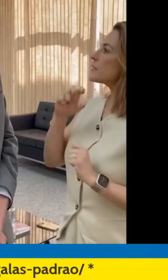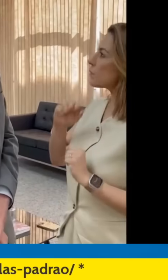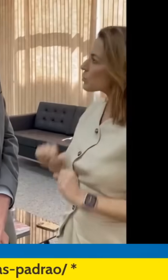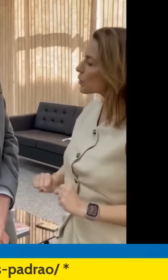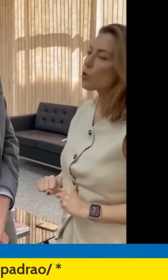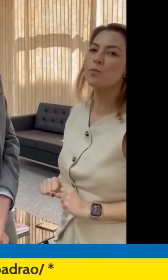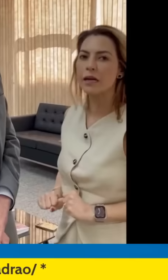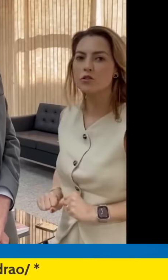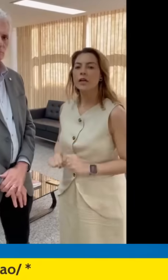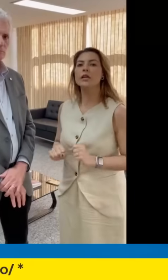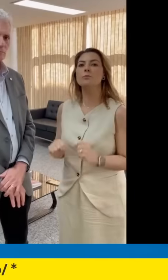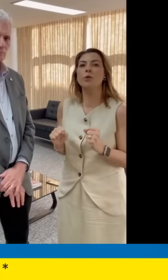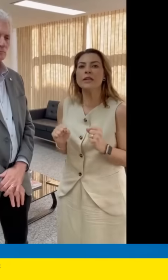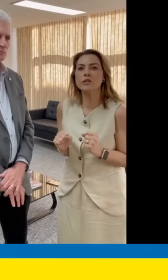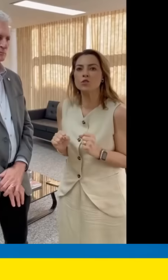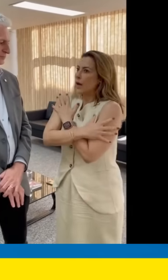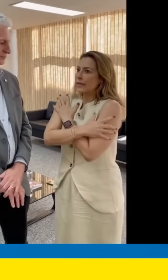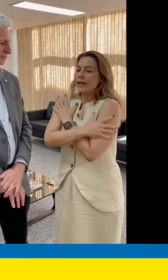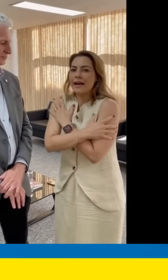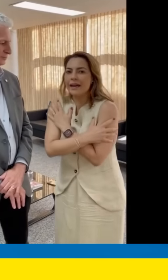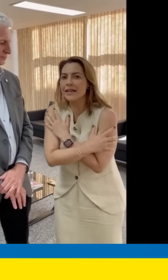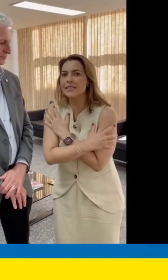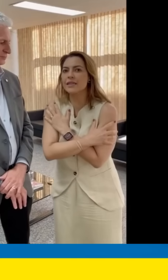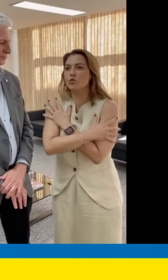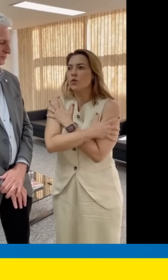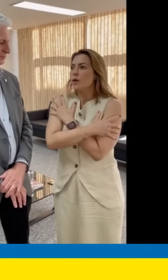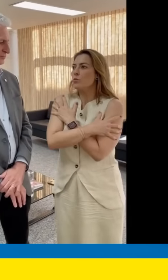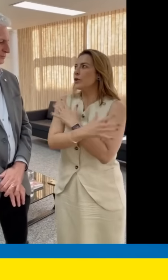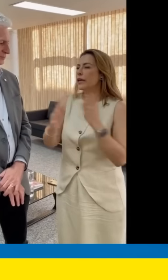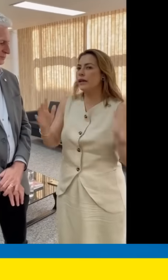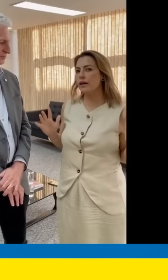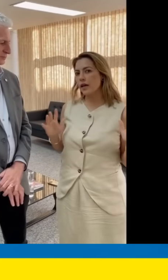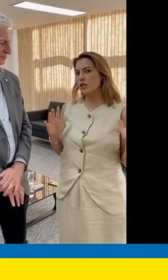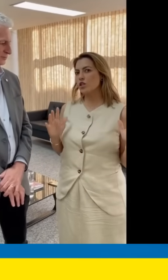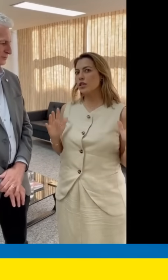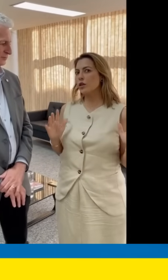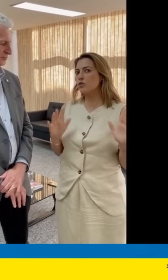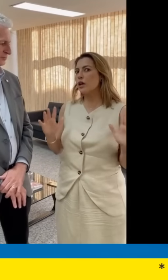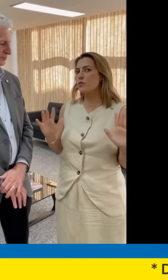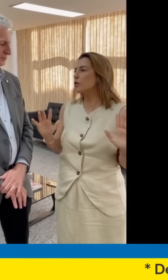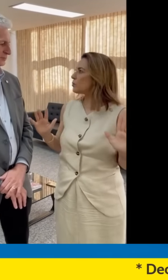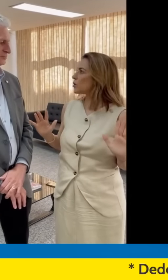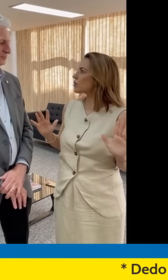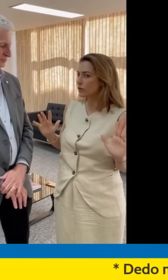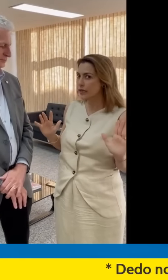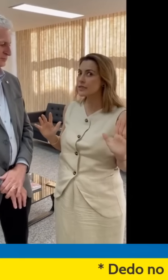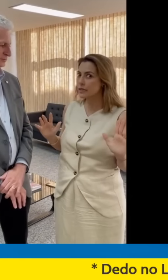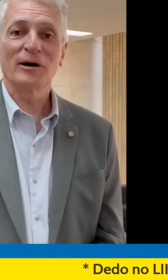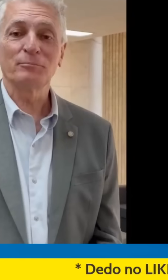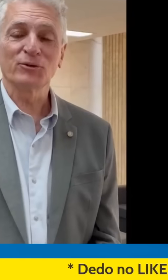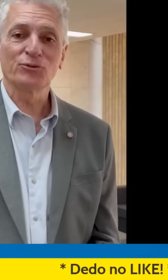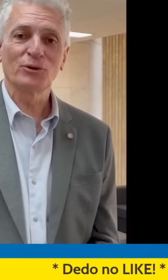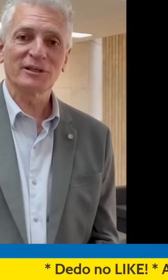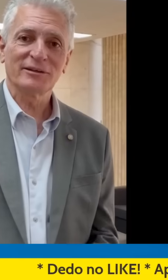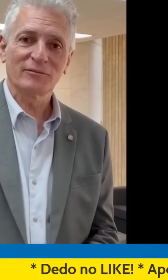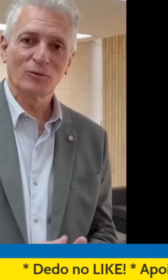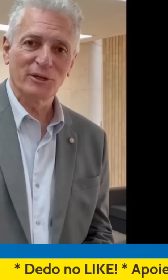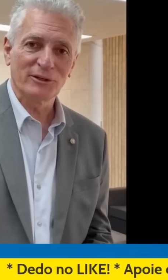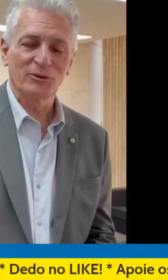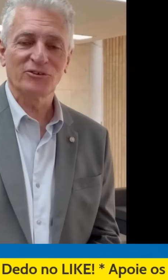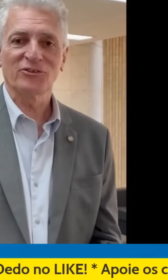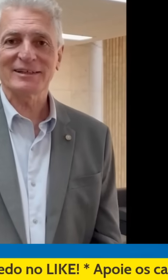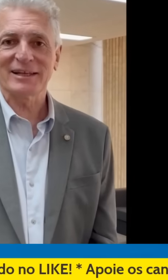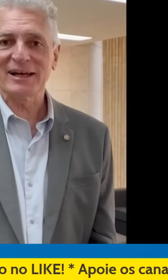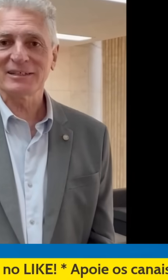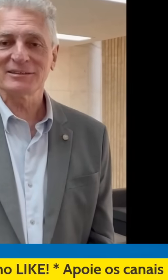agora é melhor tê-la numa posição neutra do que alinhada com a Extrema